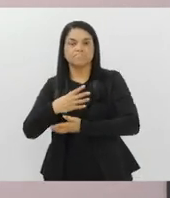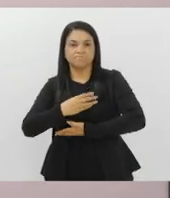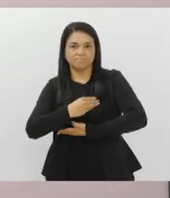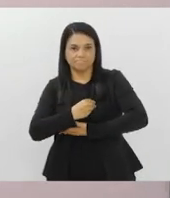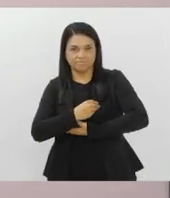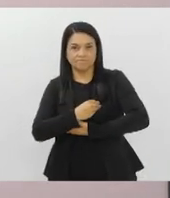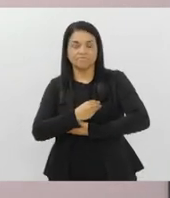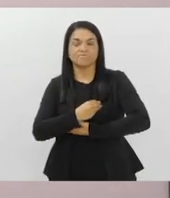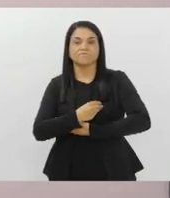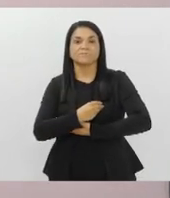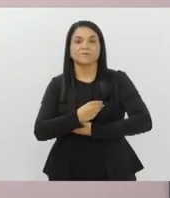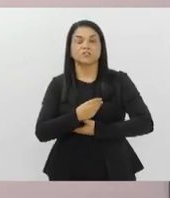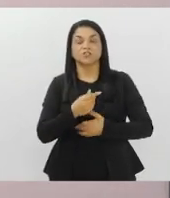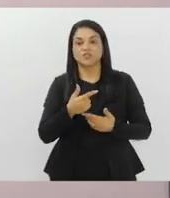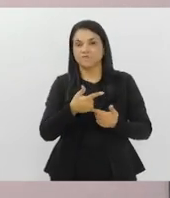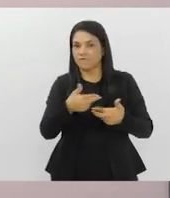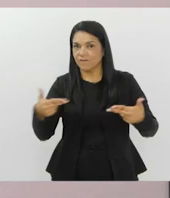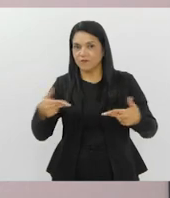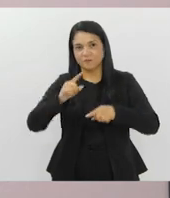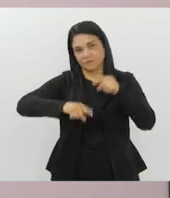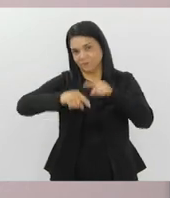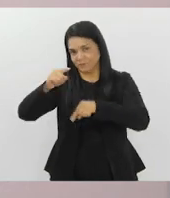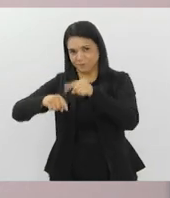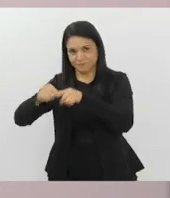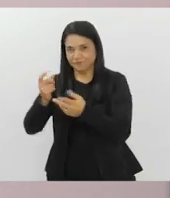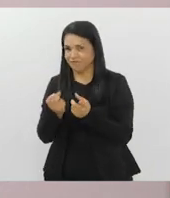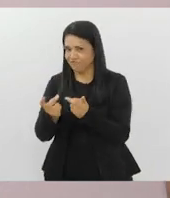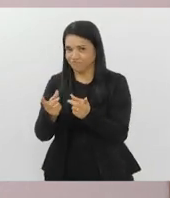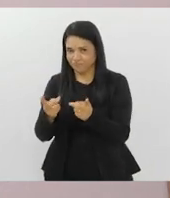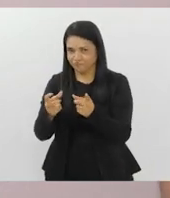práticas comerciais, de substitutos de leite humano.